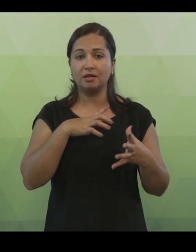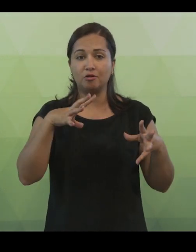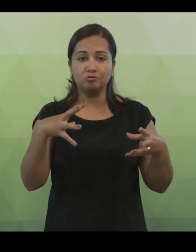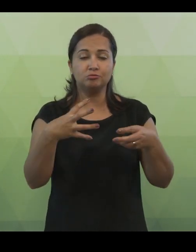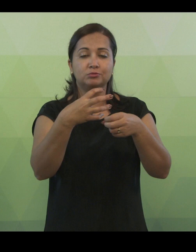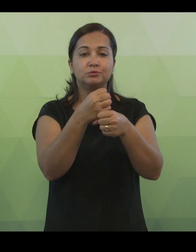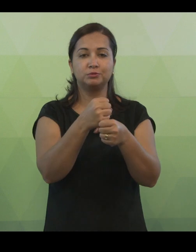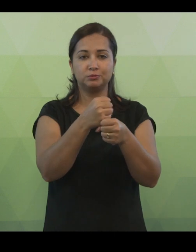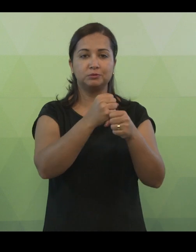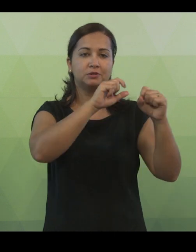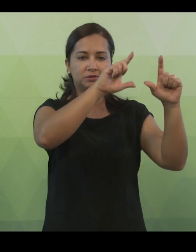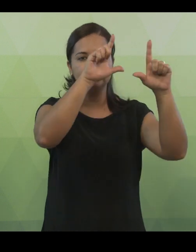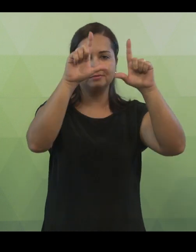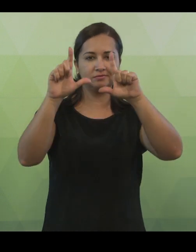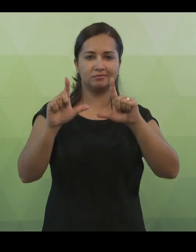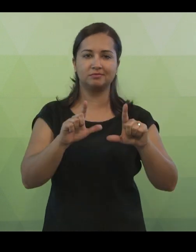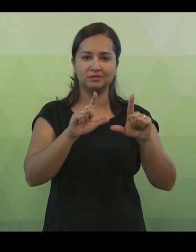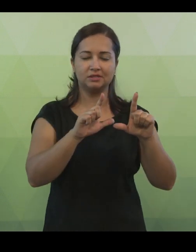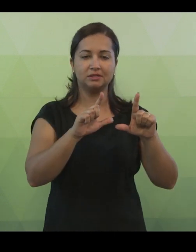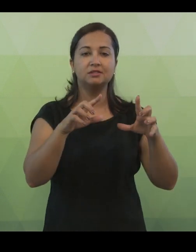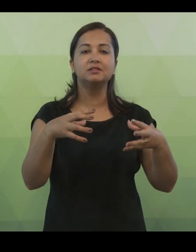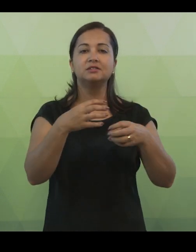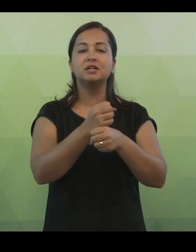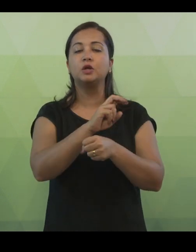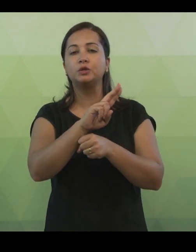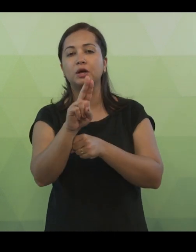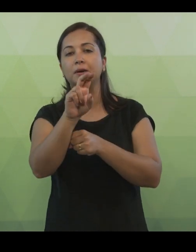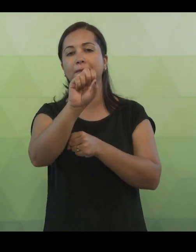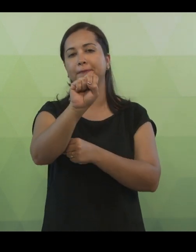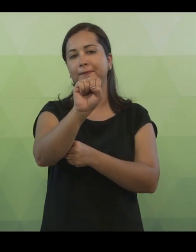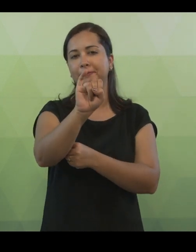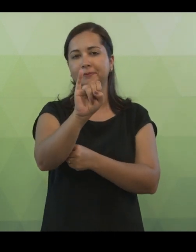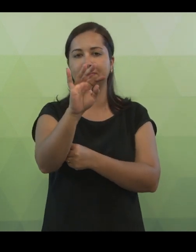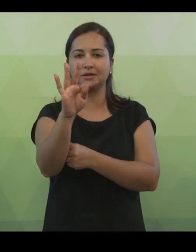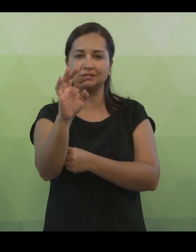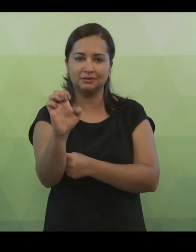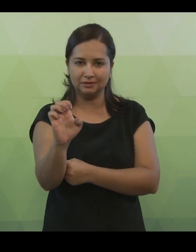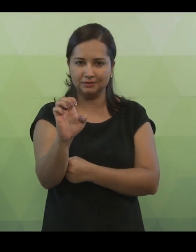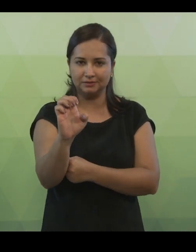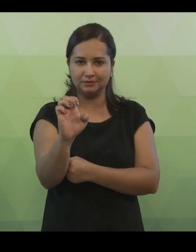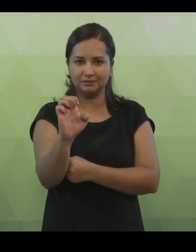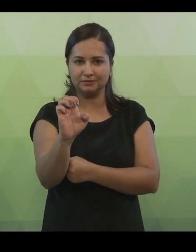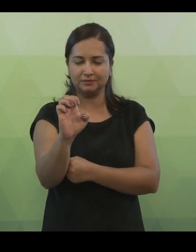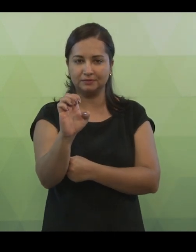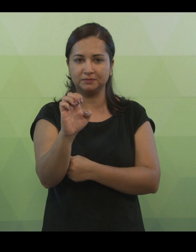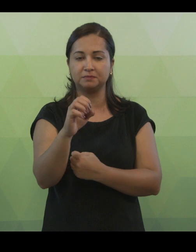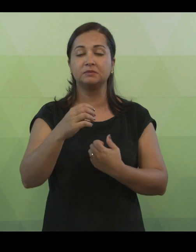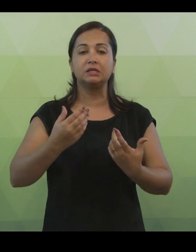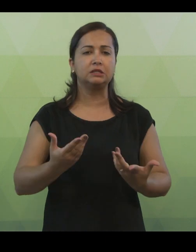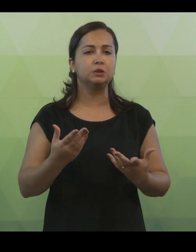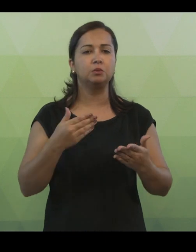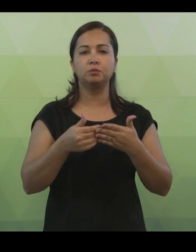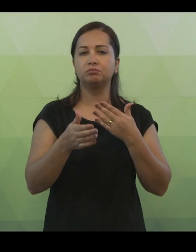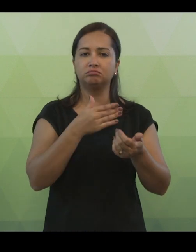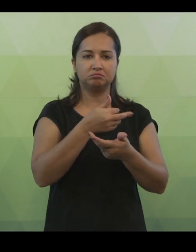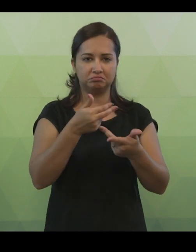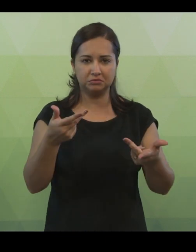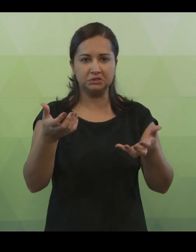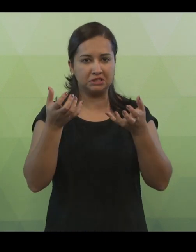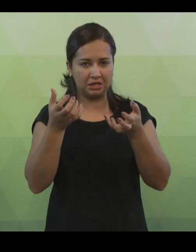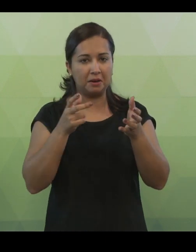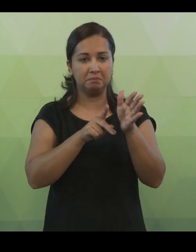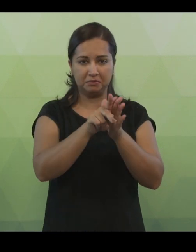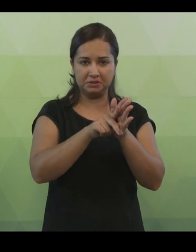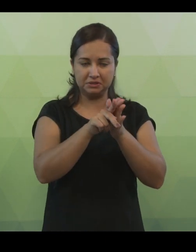né? Então, site é um conjunto de páginas da internet, né? E essas páginas contêm informações, né, sobre qualquer coisa que vocês, né, quiserem pesquisar e que